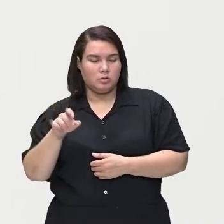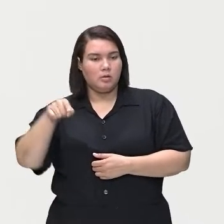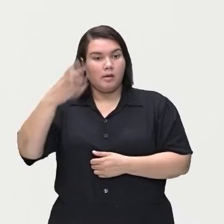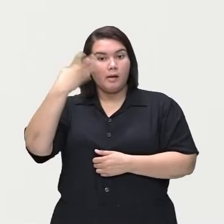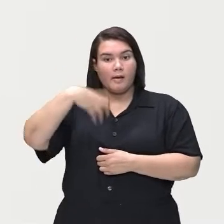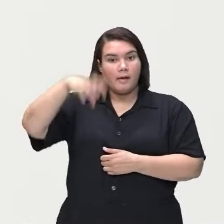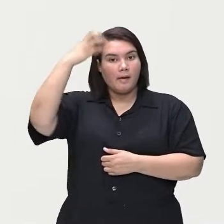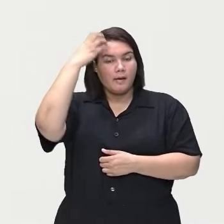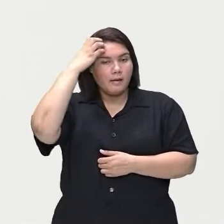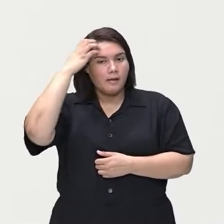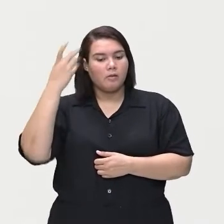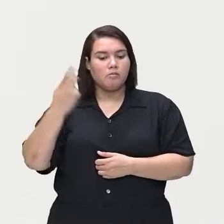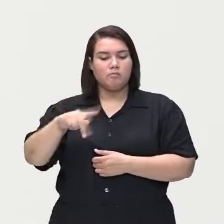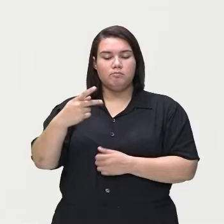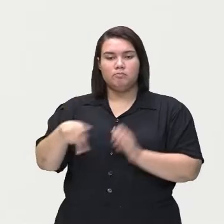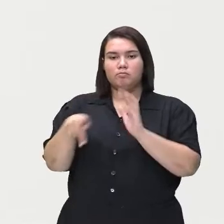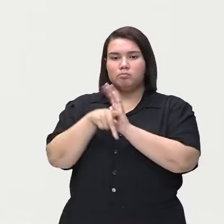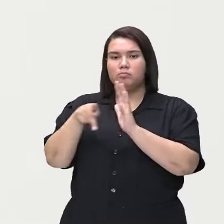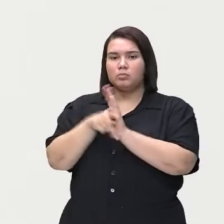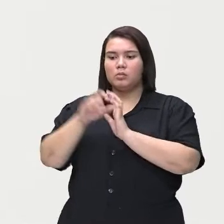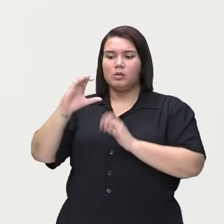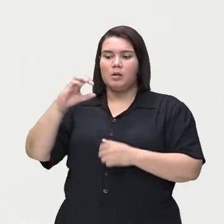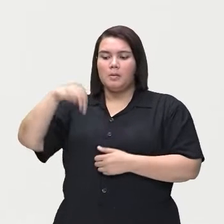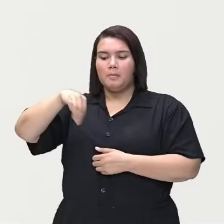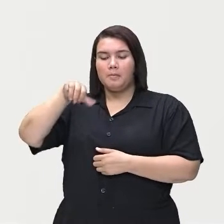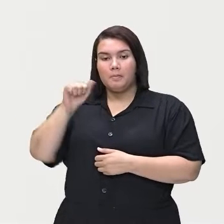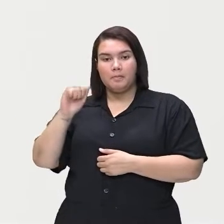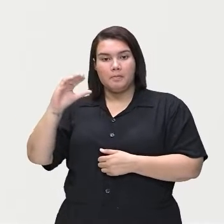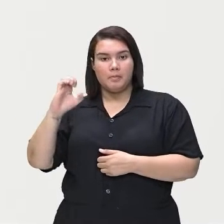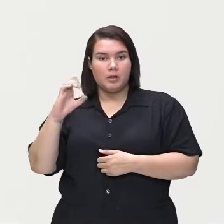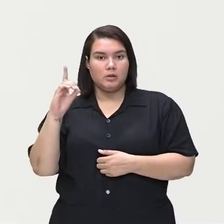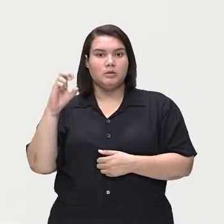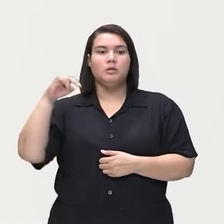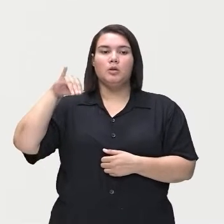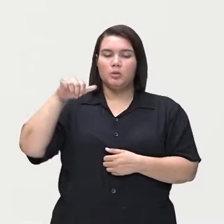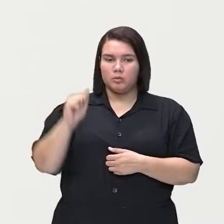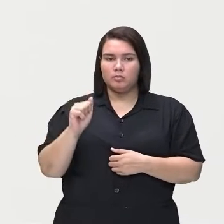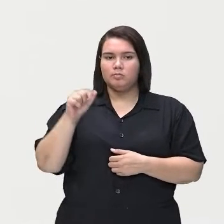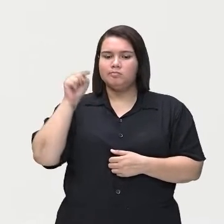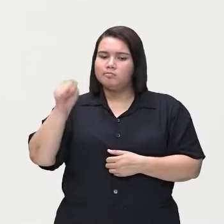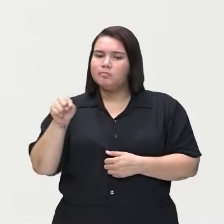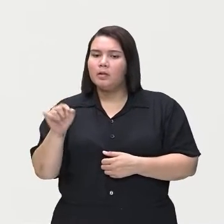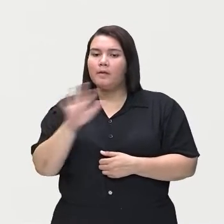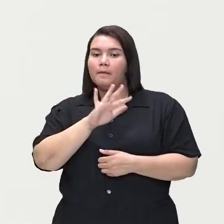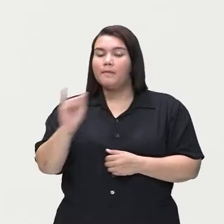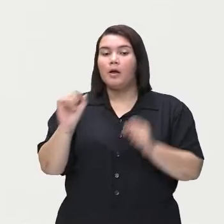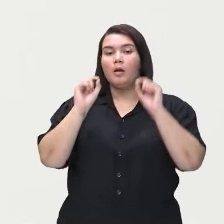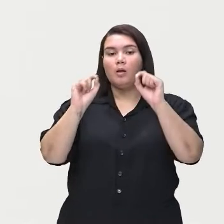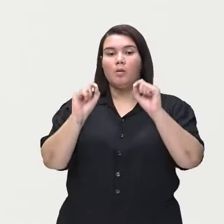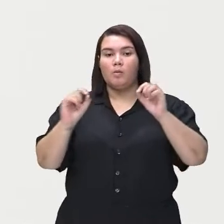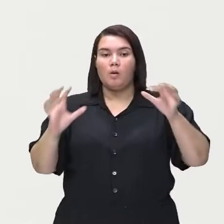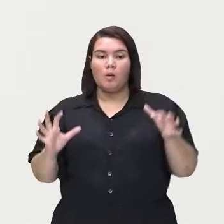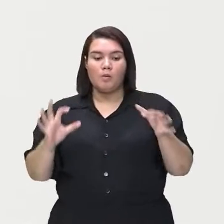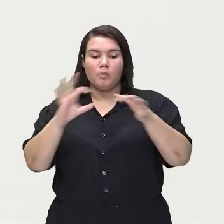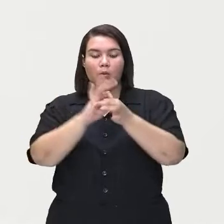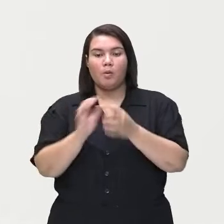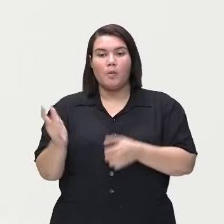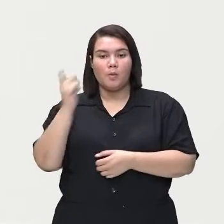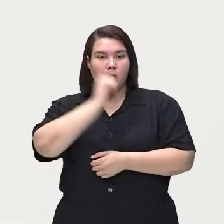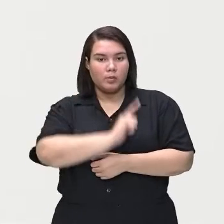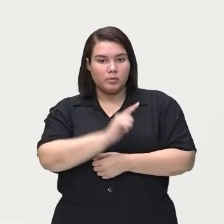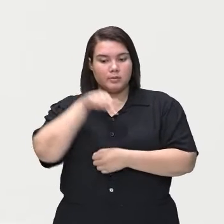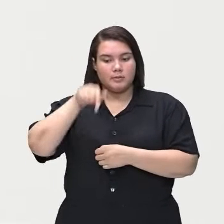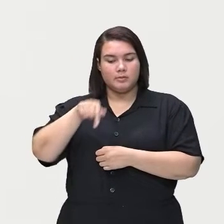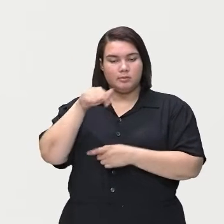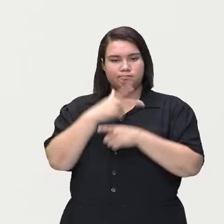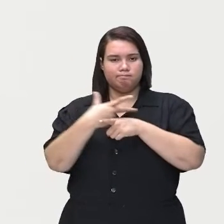Grande, que era o rei da Macedônia. Ele queria unificar, conquistar a Grécia e unificar a